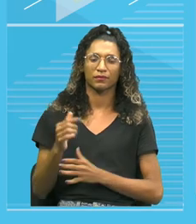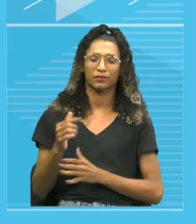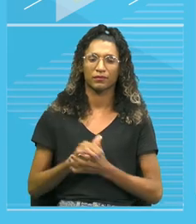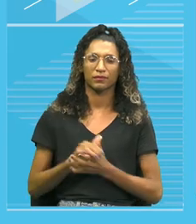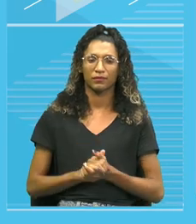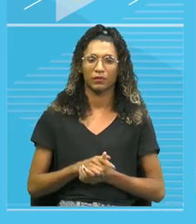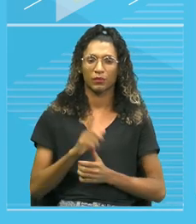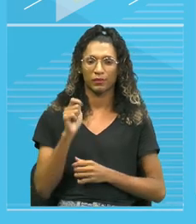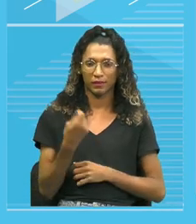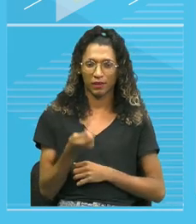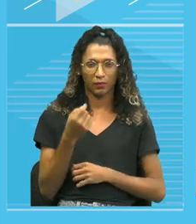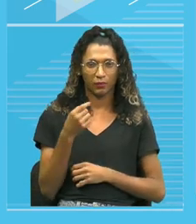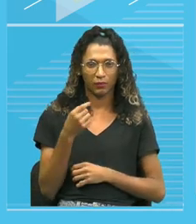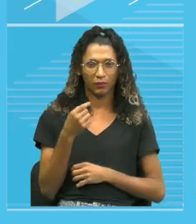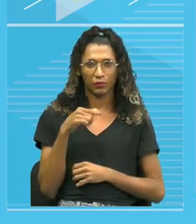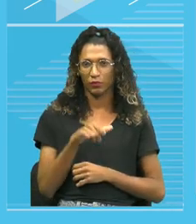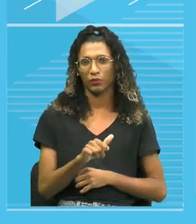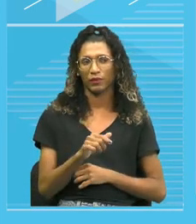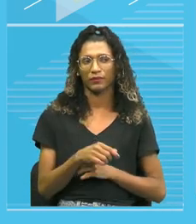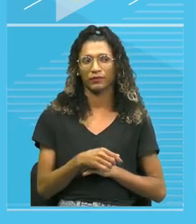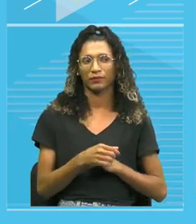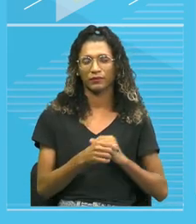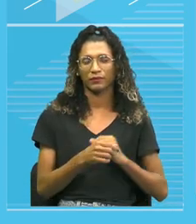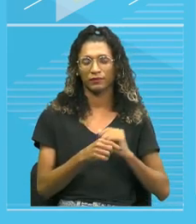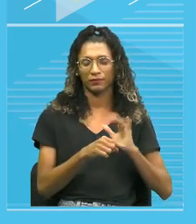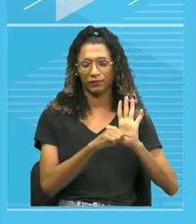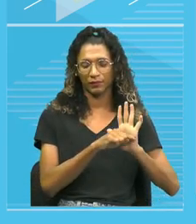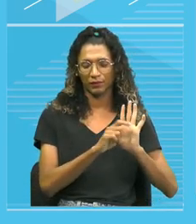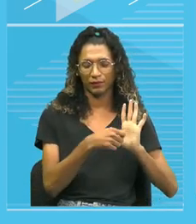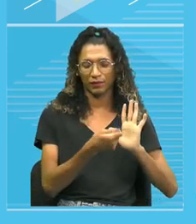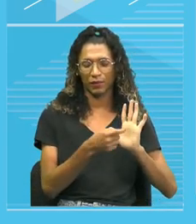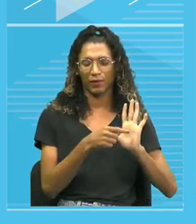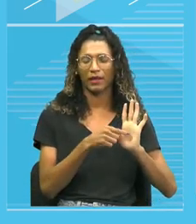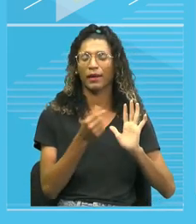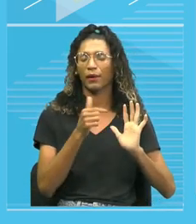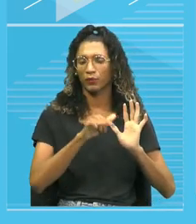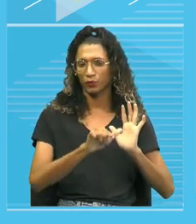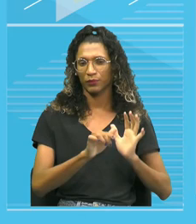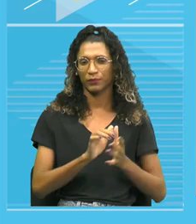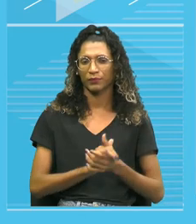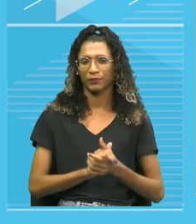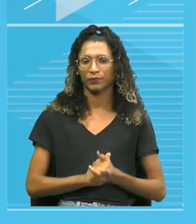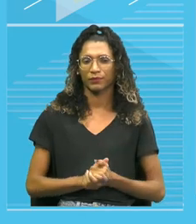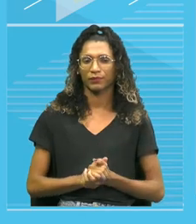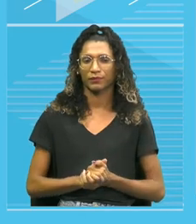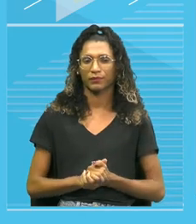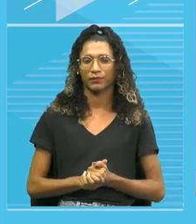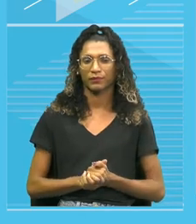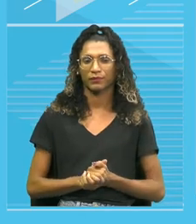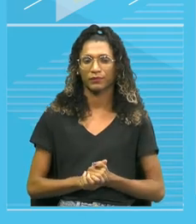Conserva o sinalzinho ali ó que é negativo que é o maior então vai ficar